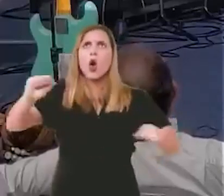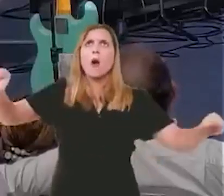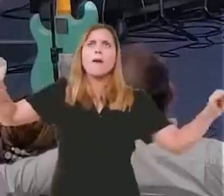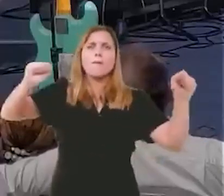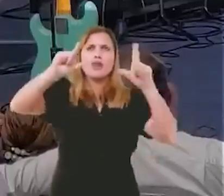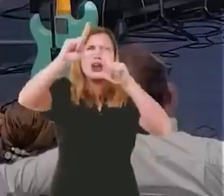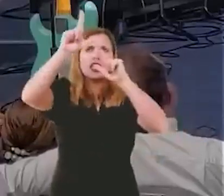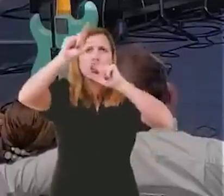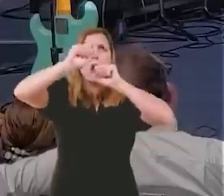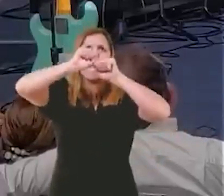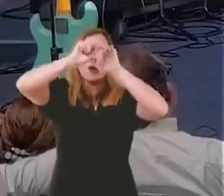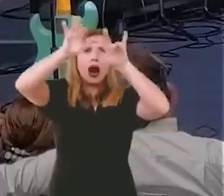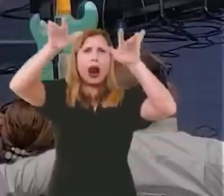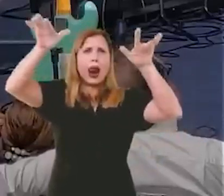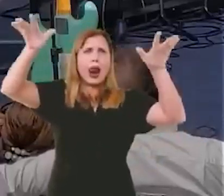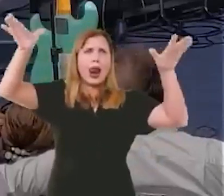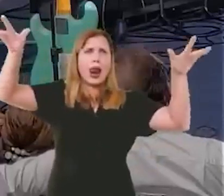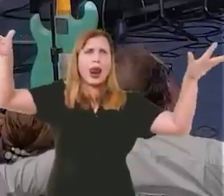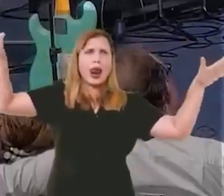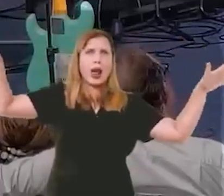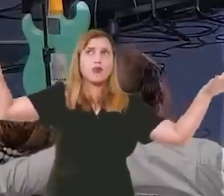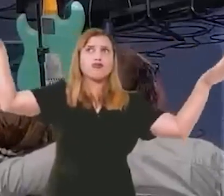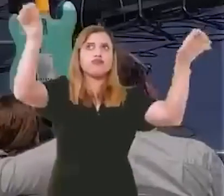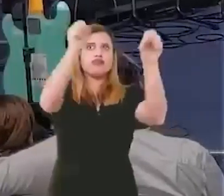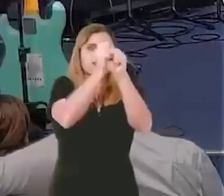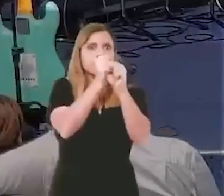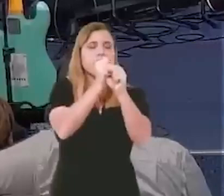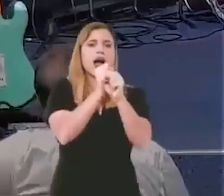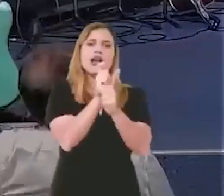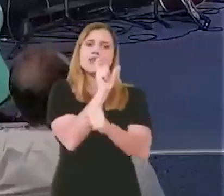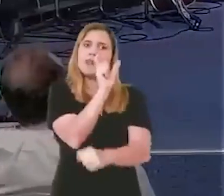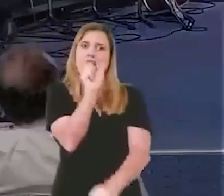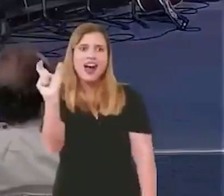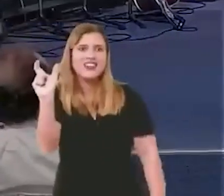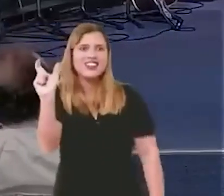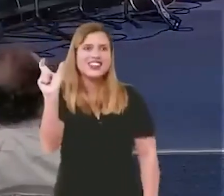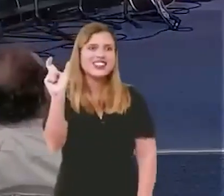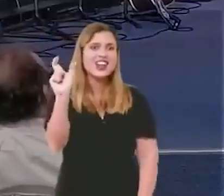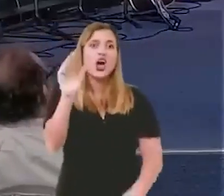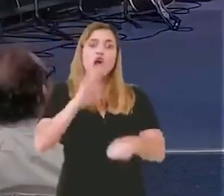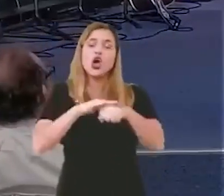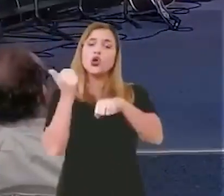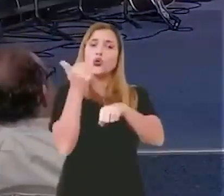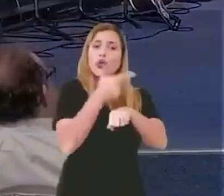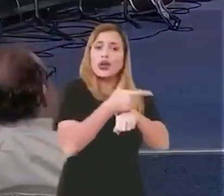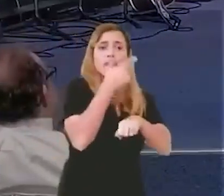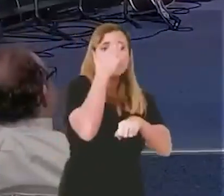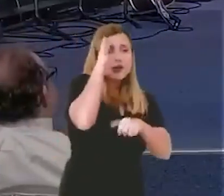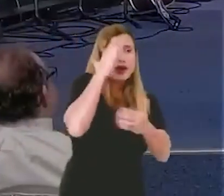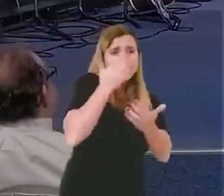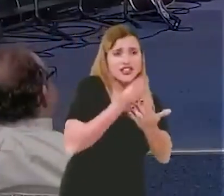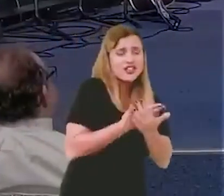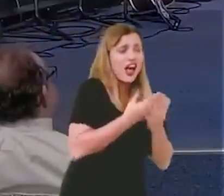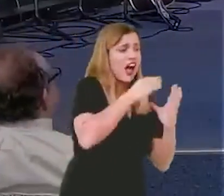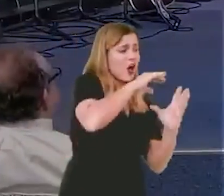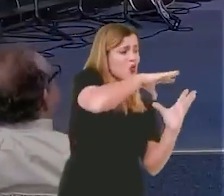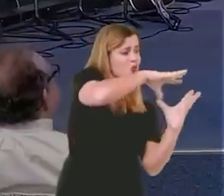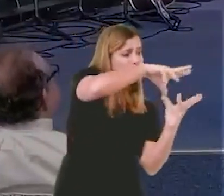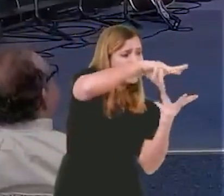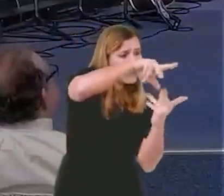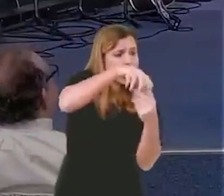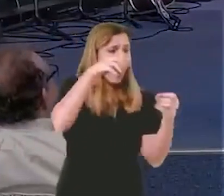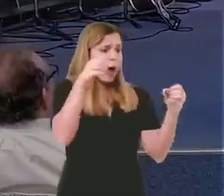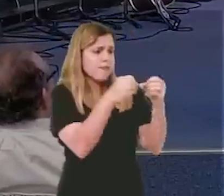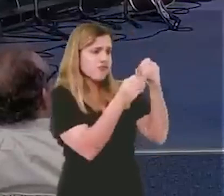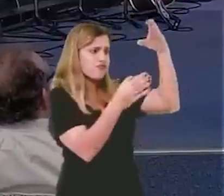cósmica produziu esse universo tão vasto, com leis tão precisas, com movimentos tão